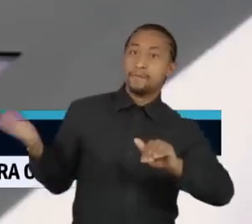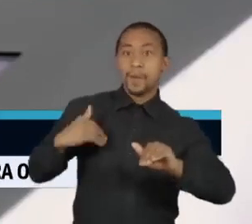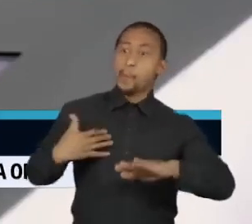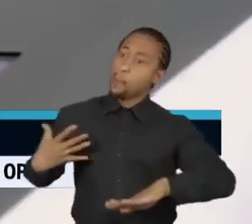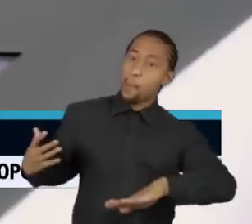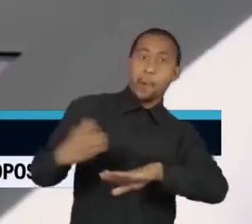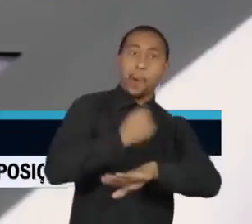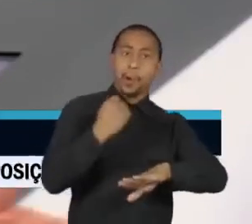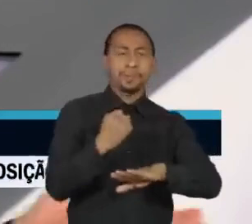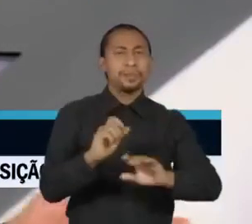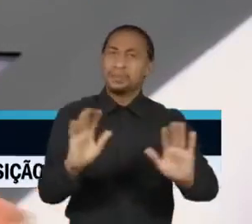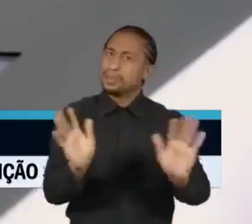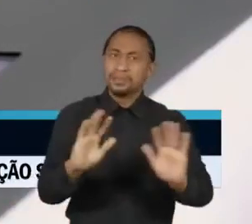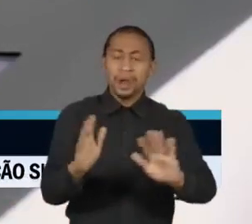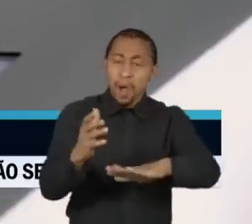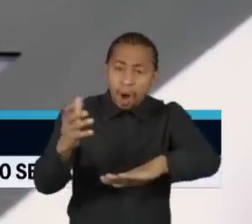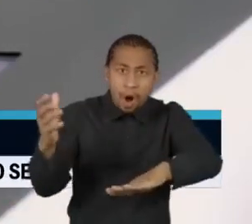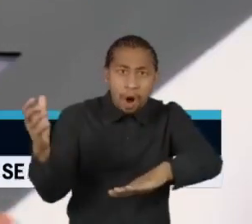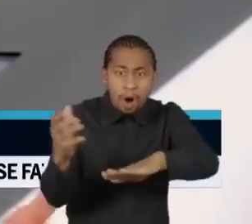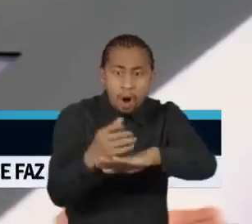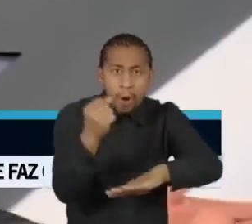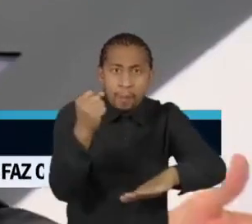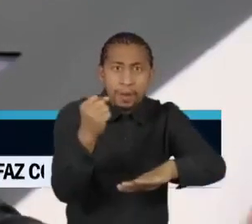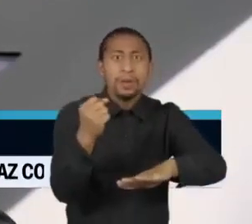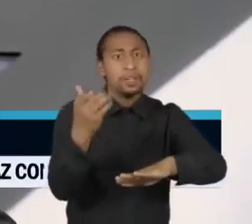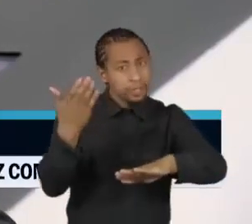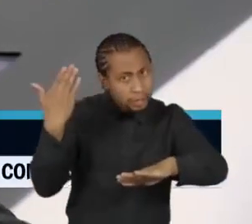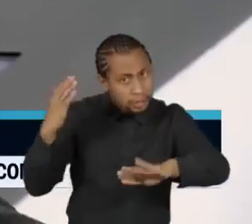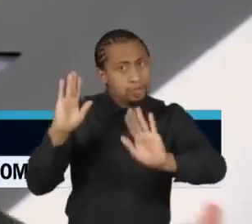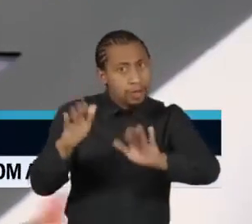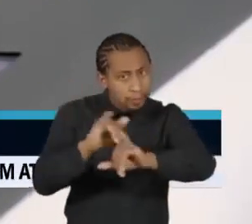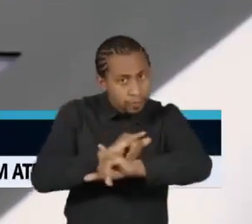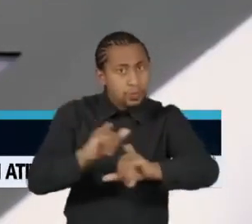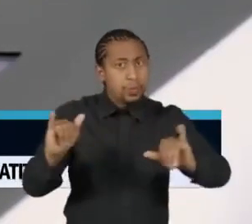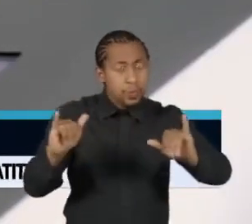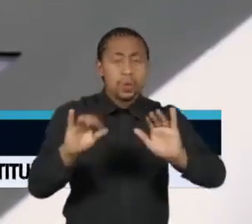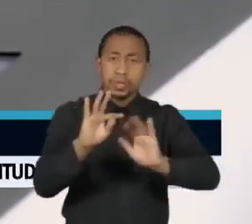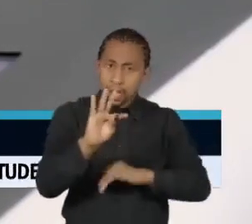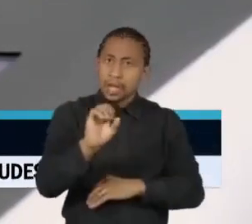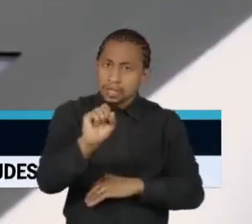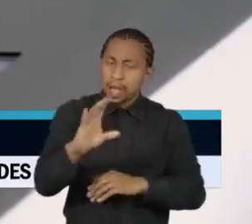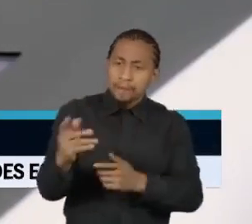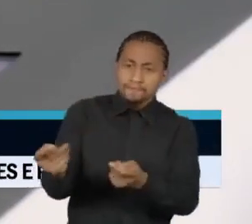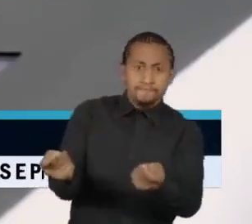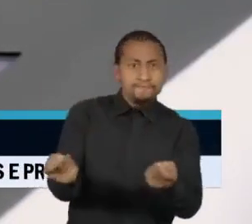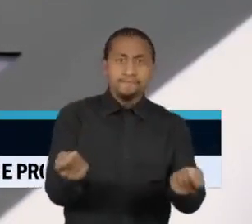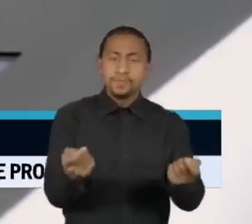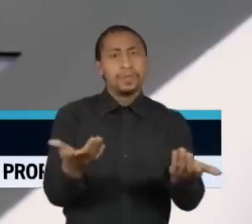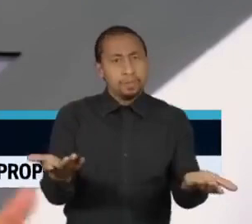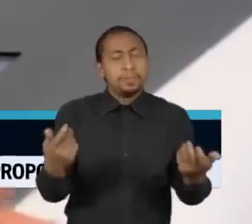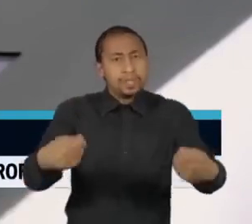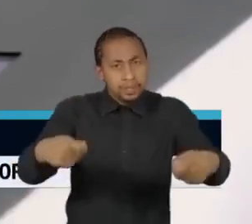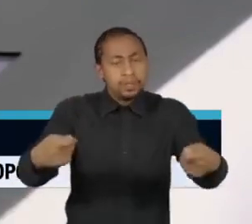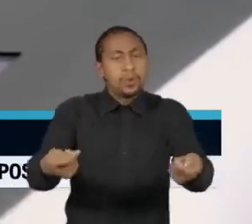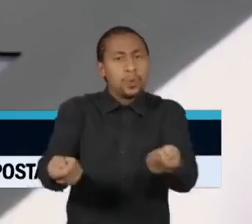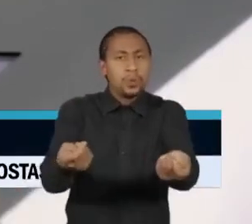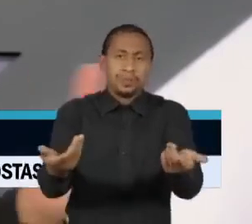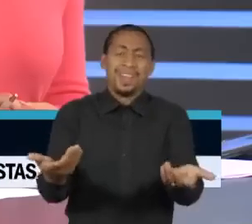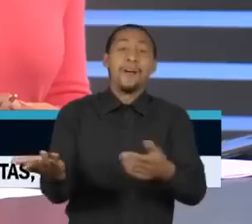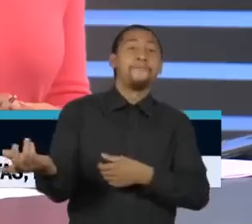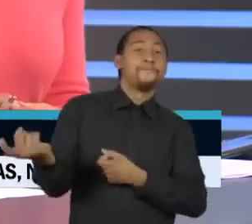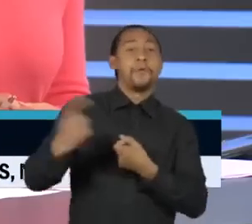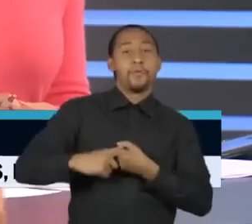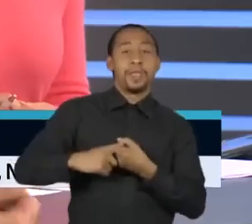de estado golpe de estado isso aí já foi dito lá atrás do TSE controlou fortemente isso e isso tem que ser controlado a volta do